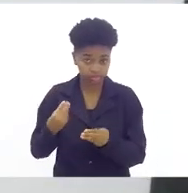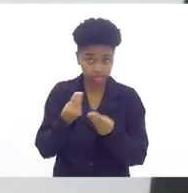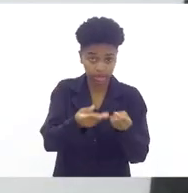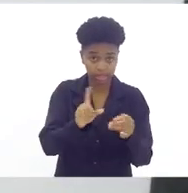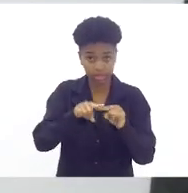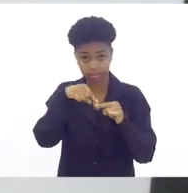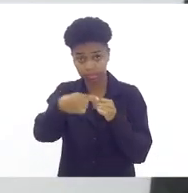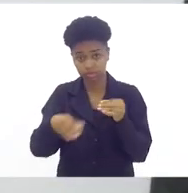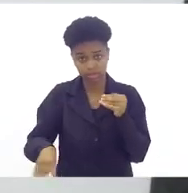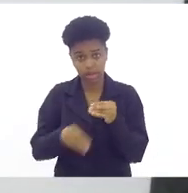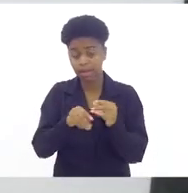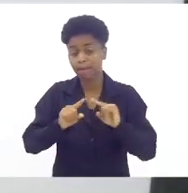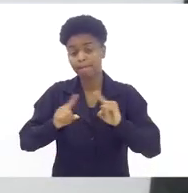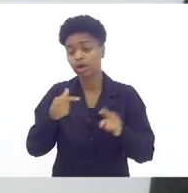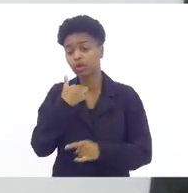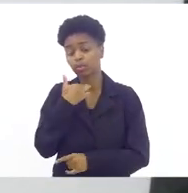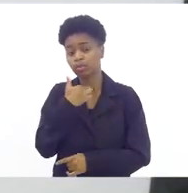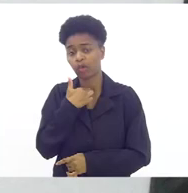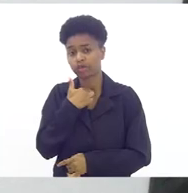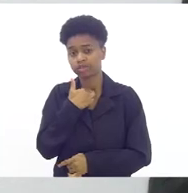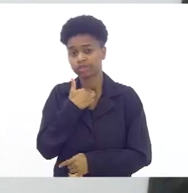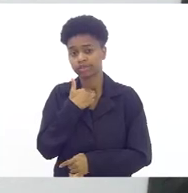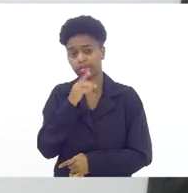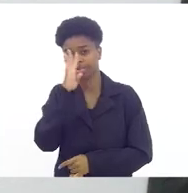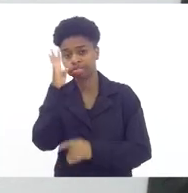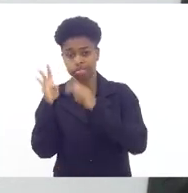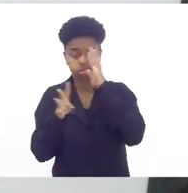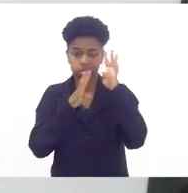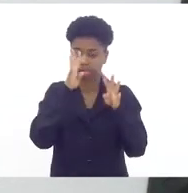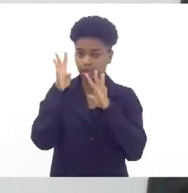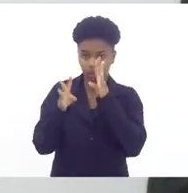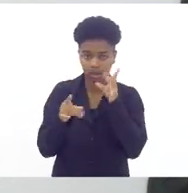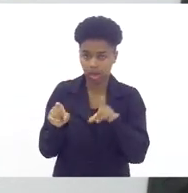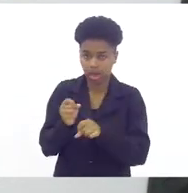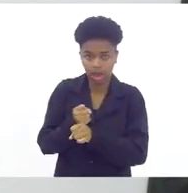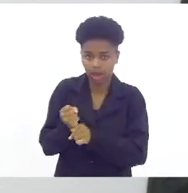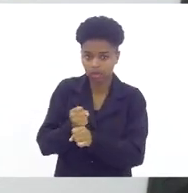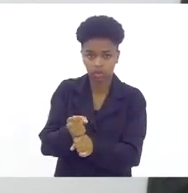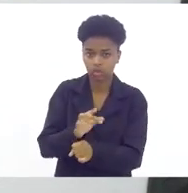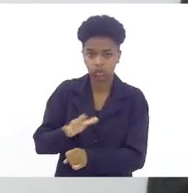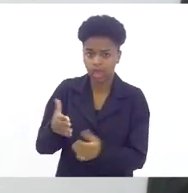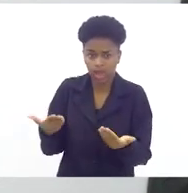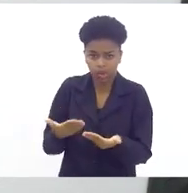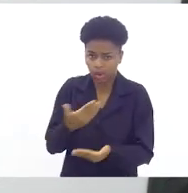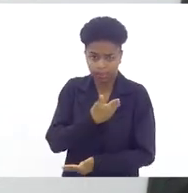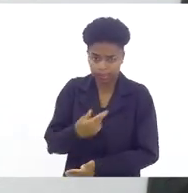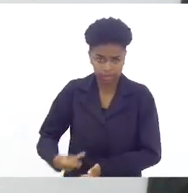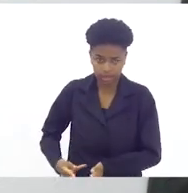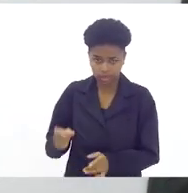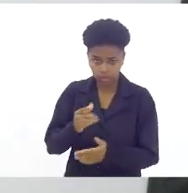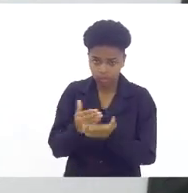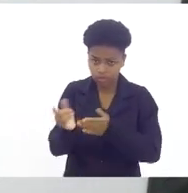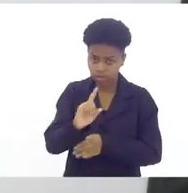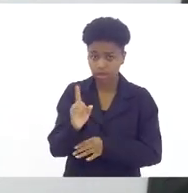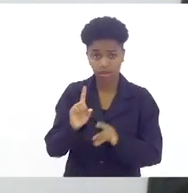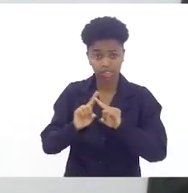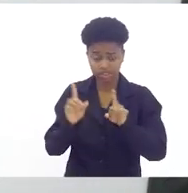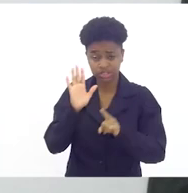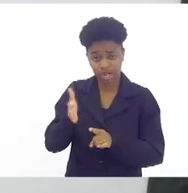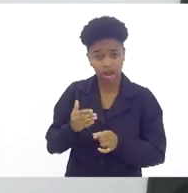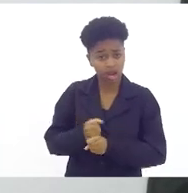agora o que não pode essa é uma questão aleatória indianos né não foi essa presidência que começou isso mas é de ano mas ninguém